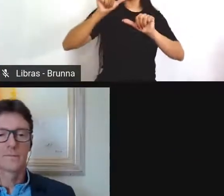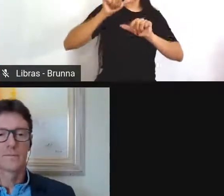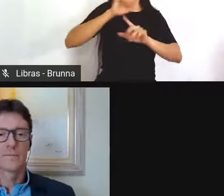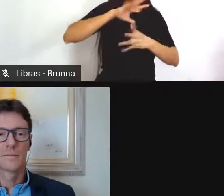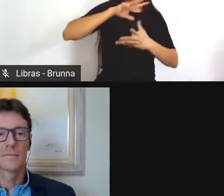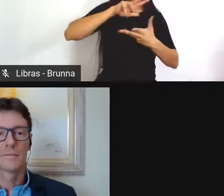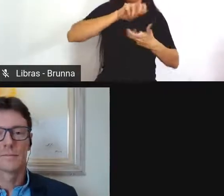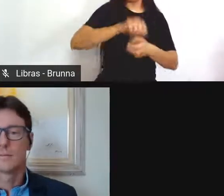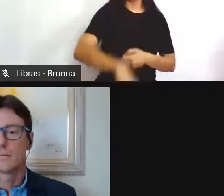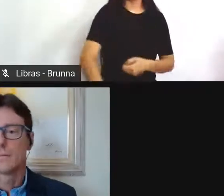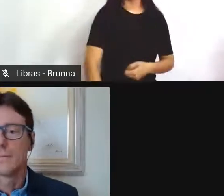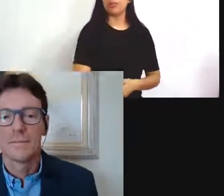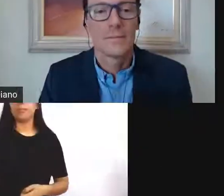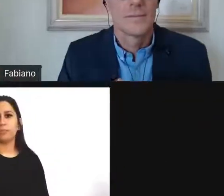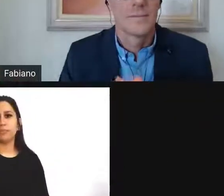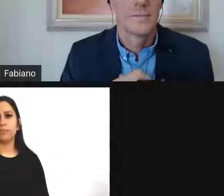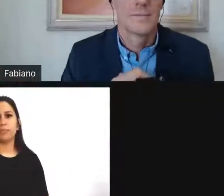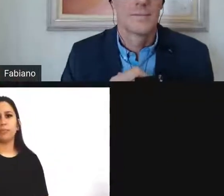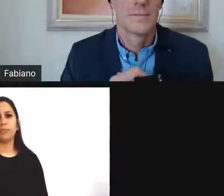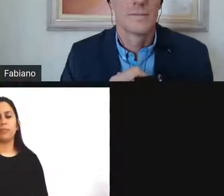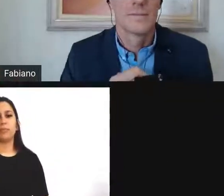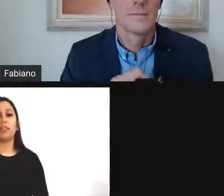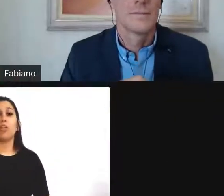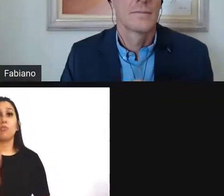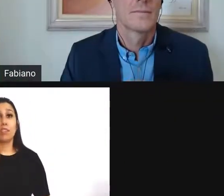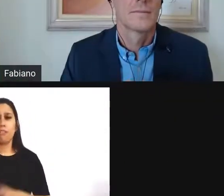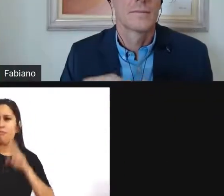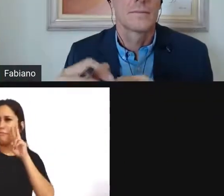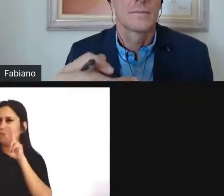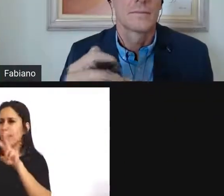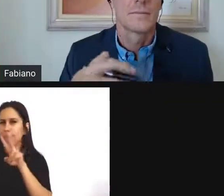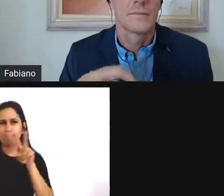parada e olhar para o mundo de um